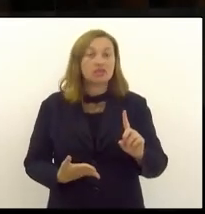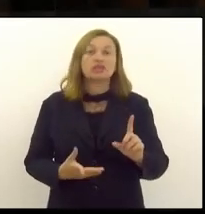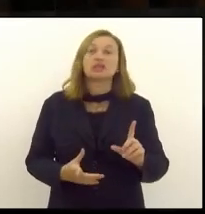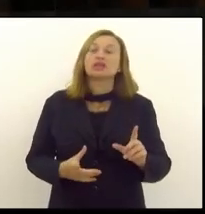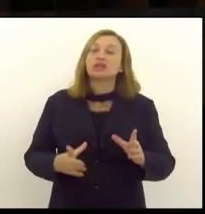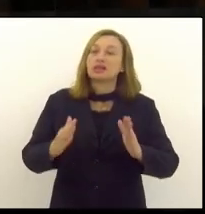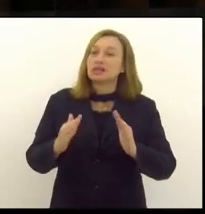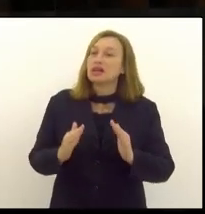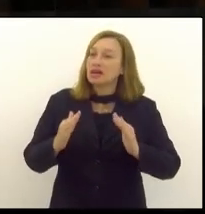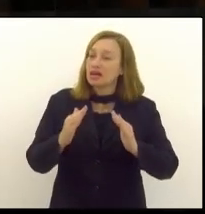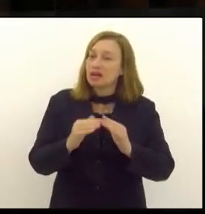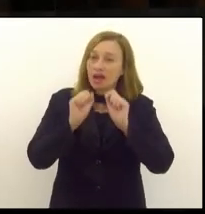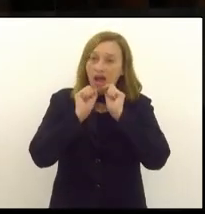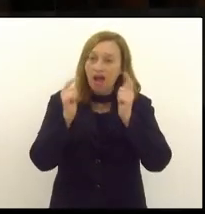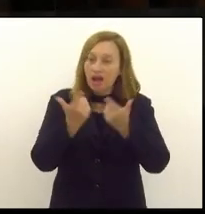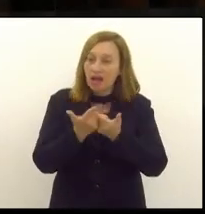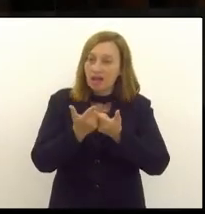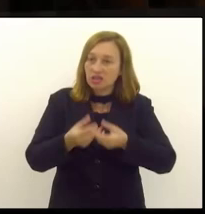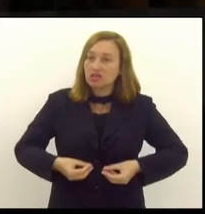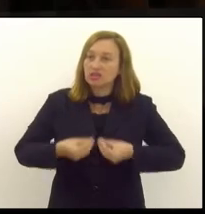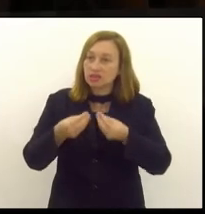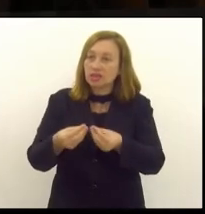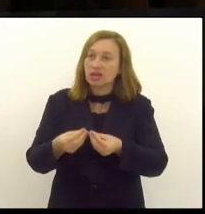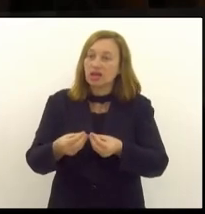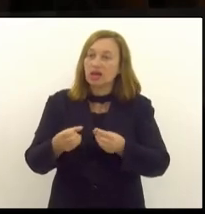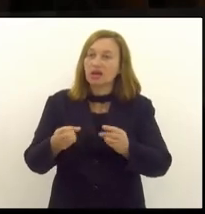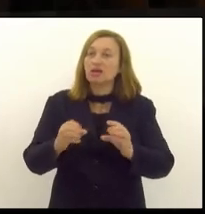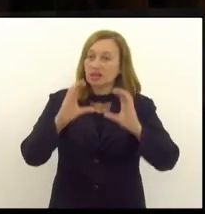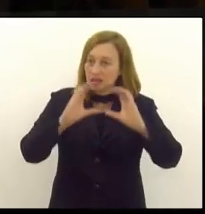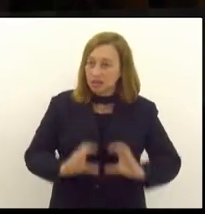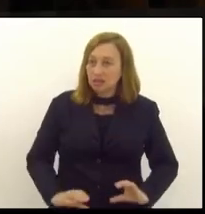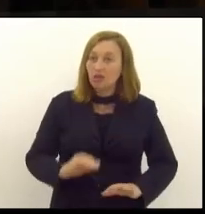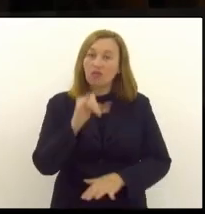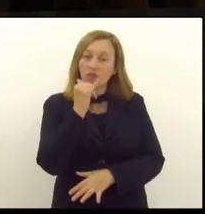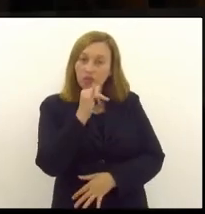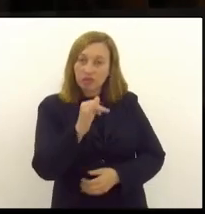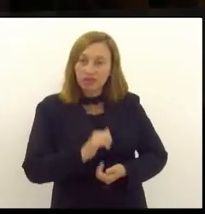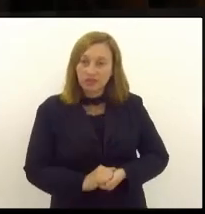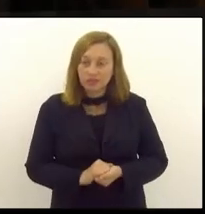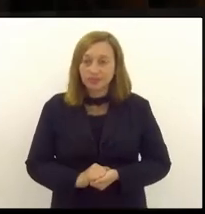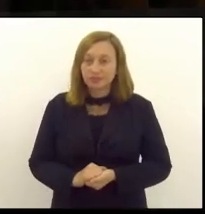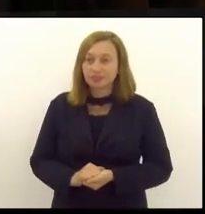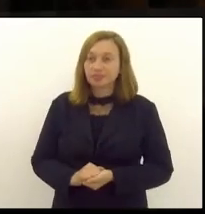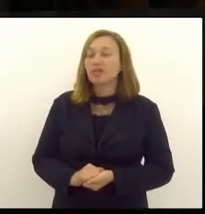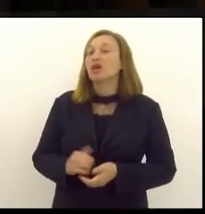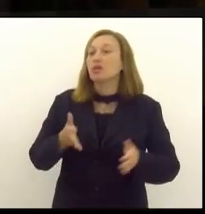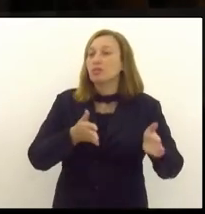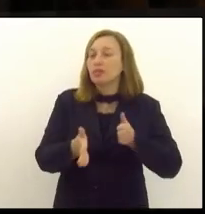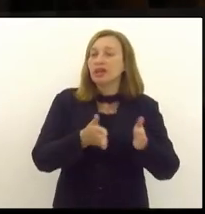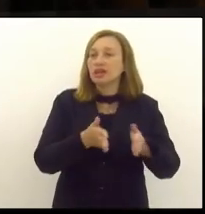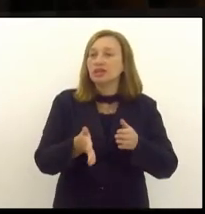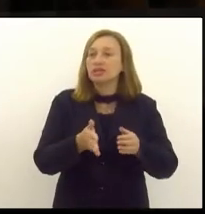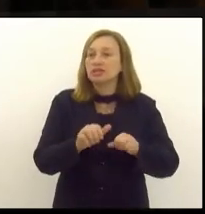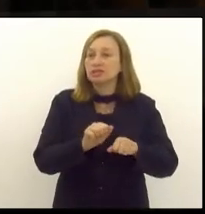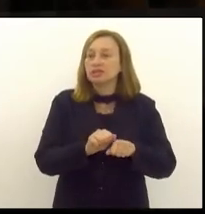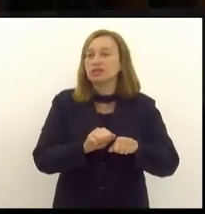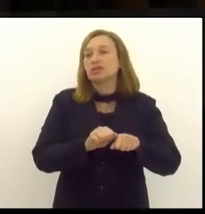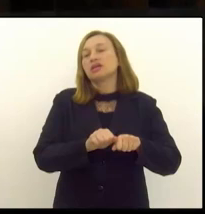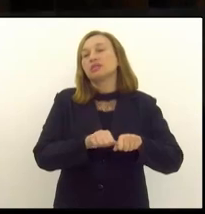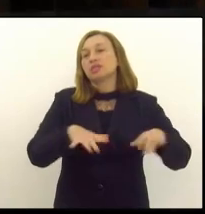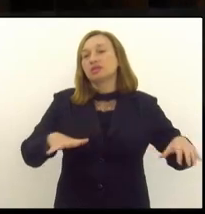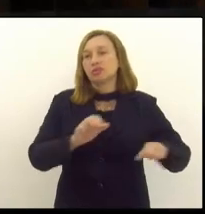Casa Legislativa concede aos cidadãos fluminenses. Durante a pandemia de